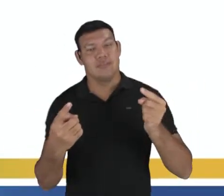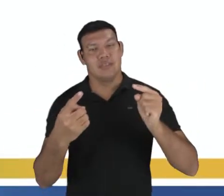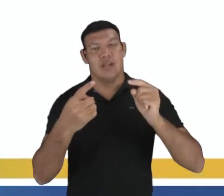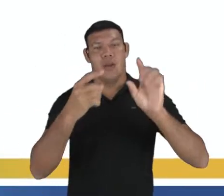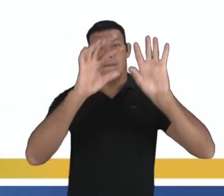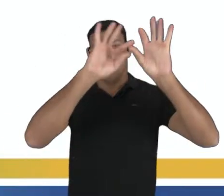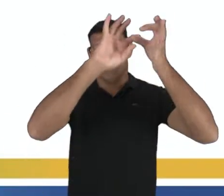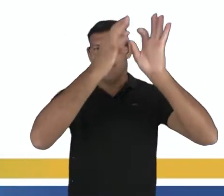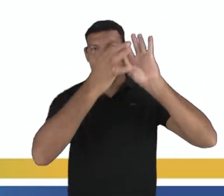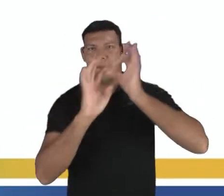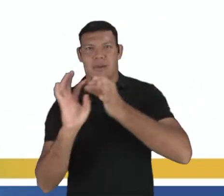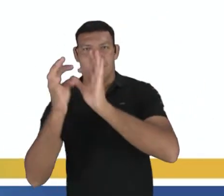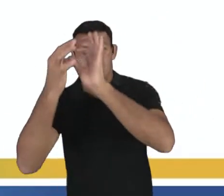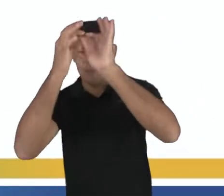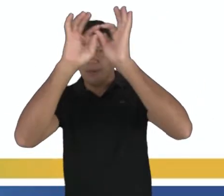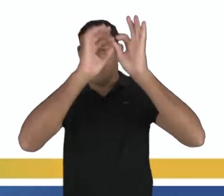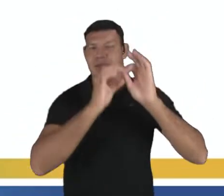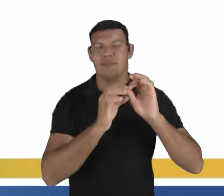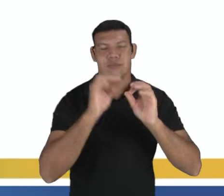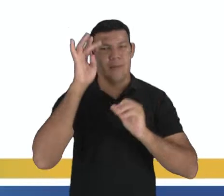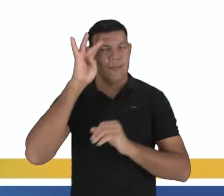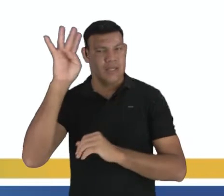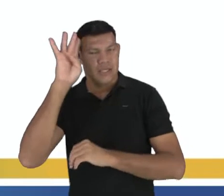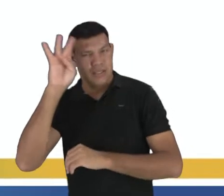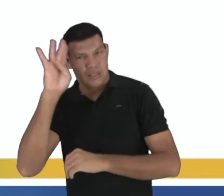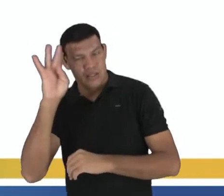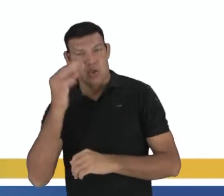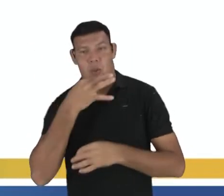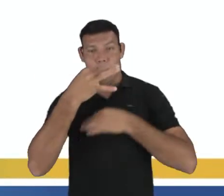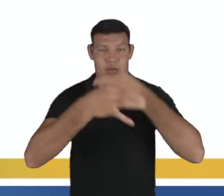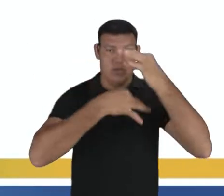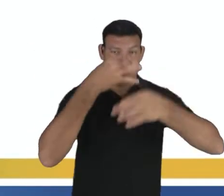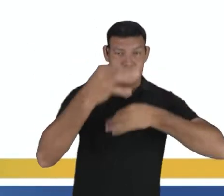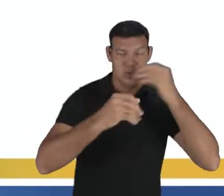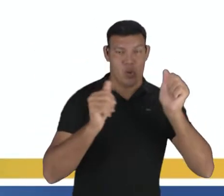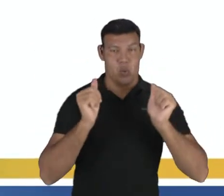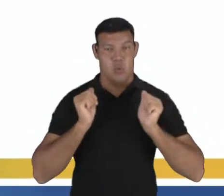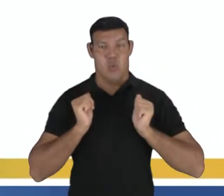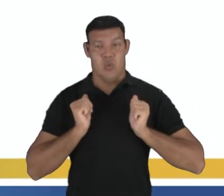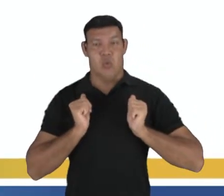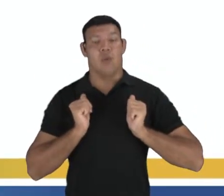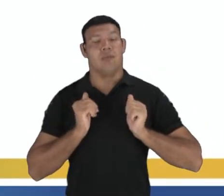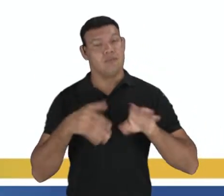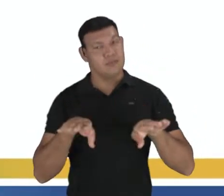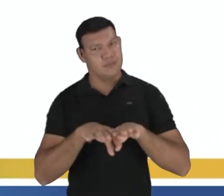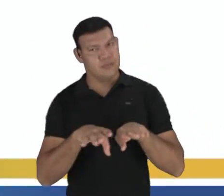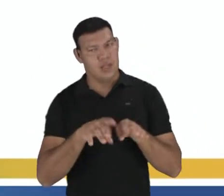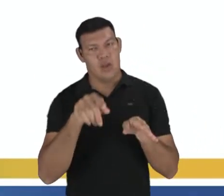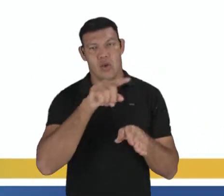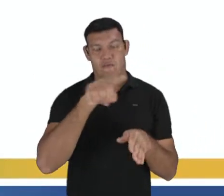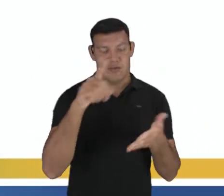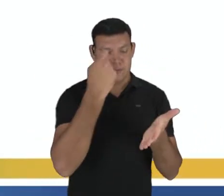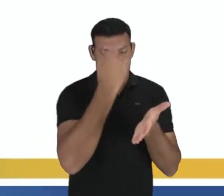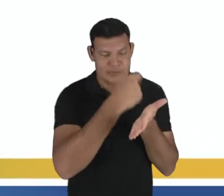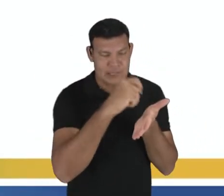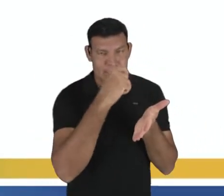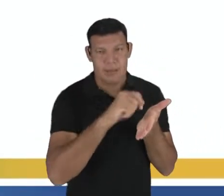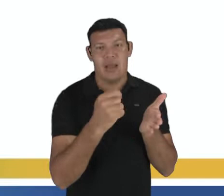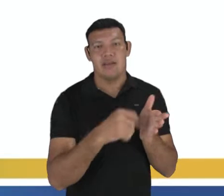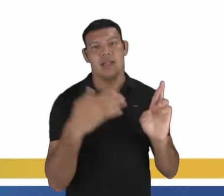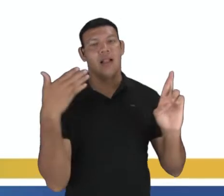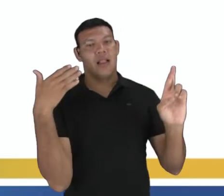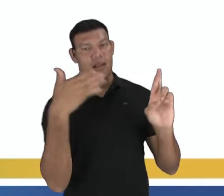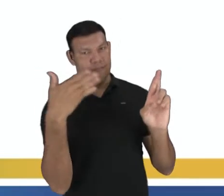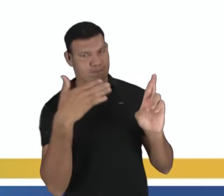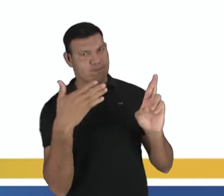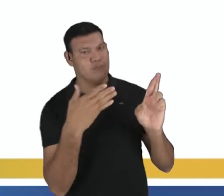de pensamentos, opiniões ou posturas. Então, quando você está escrevendo, você pode trazer referências para